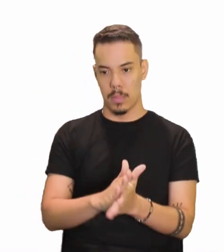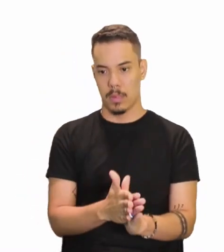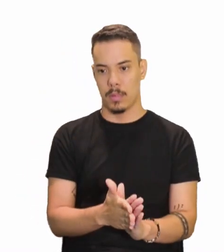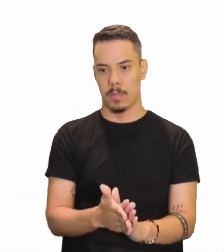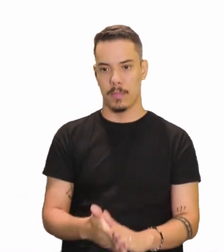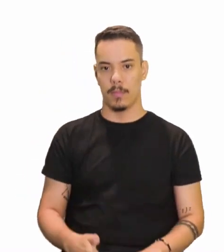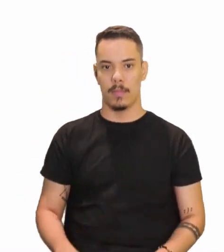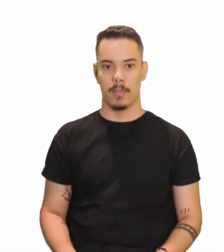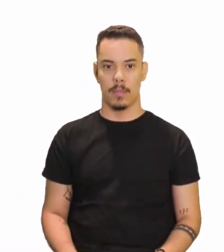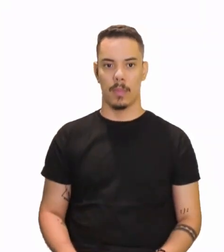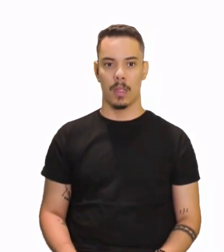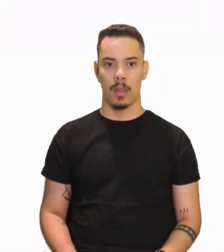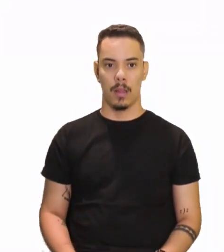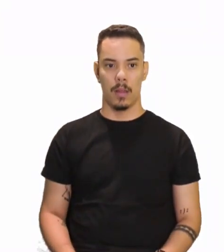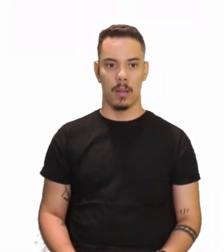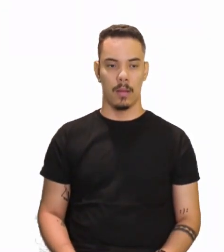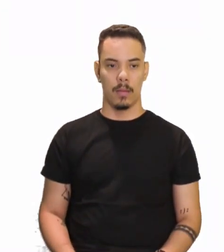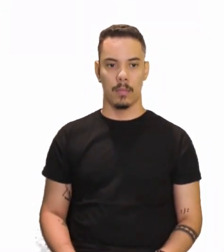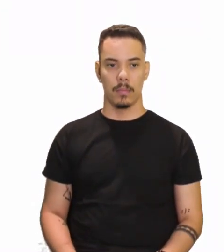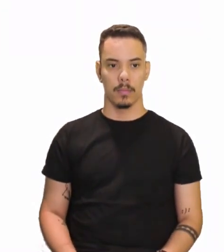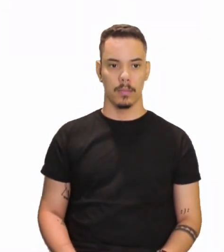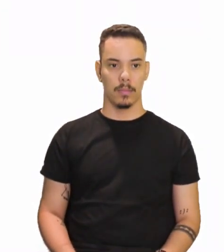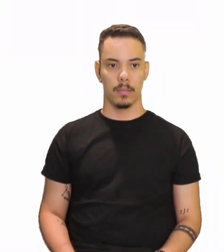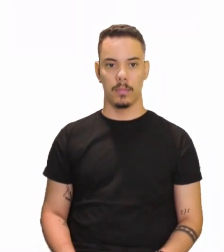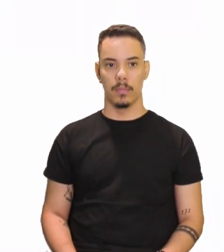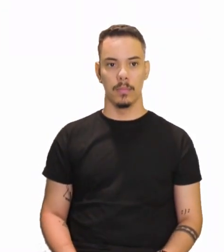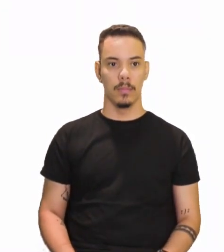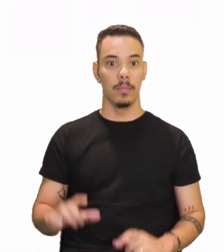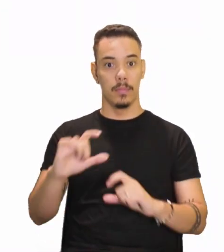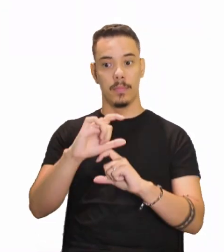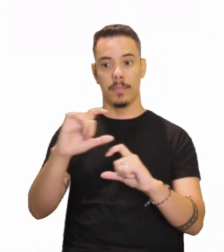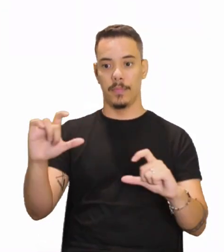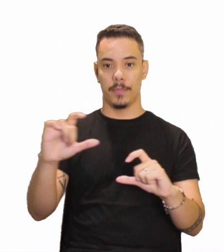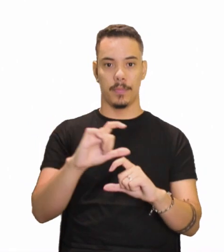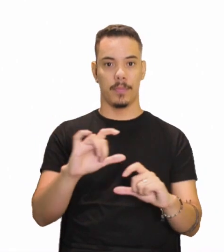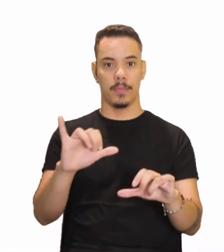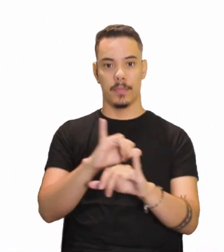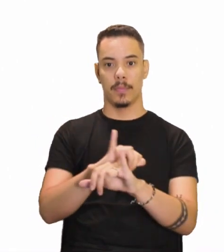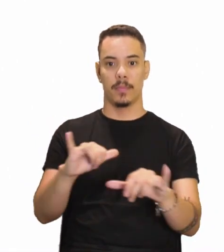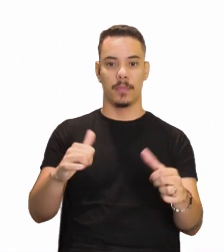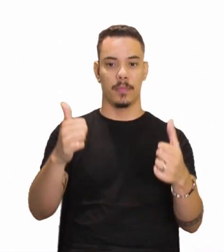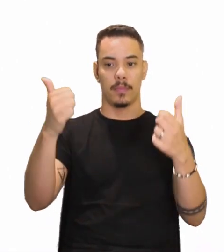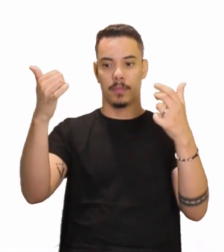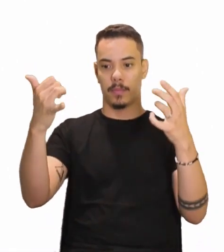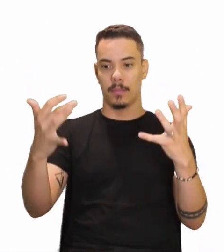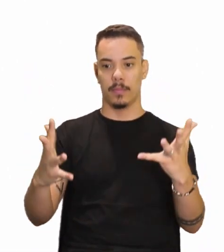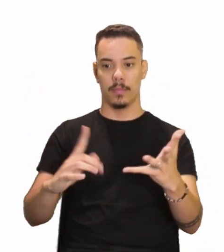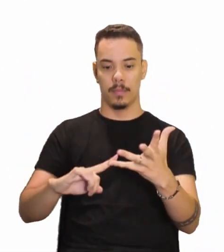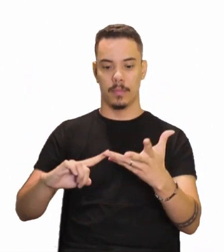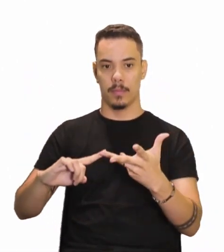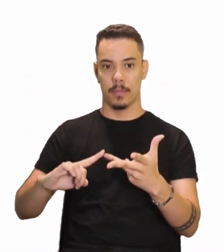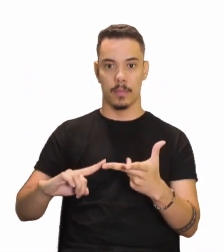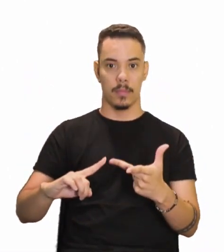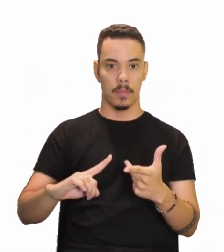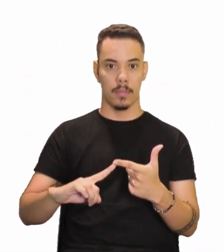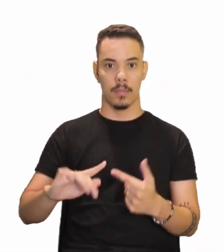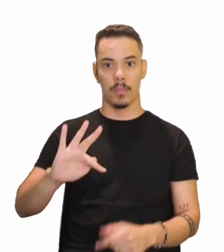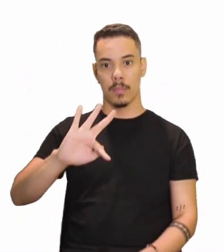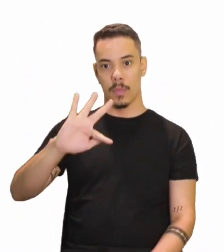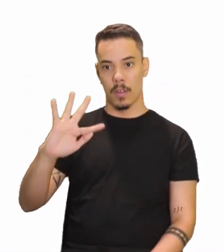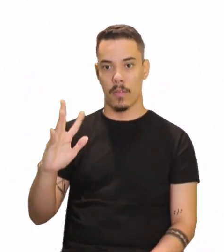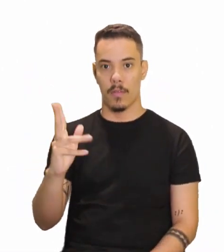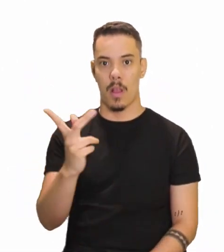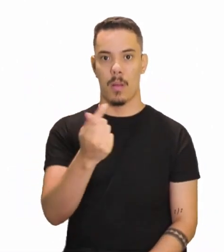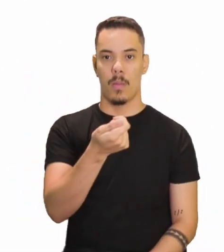nela o tiras ironizam uma célebre fábula e